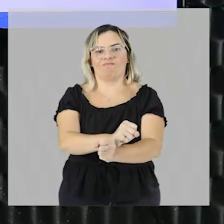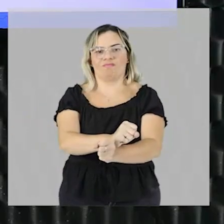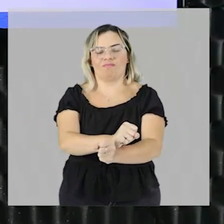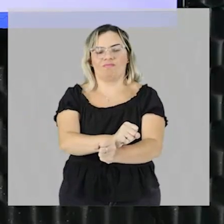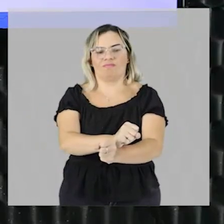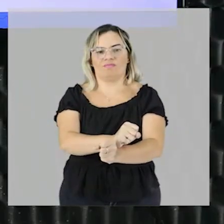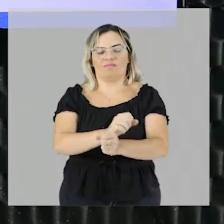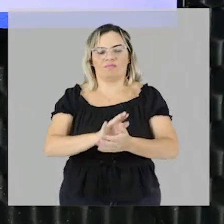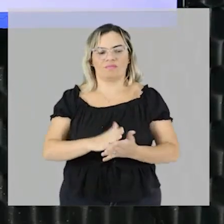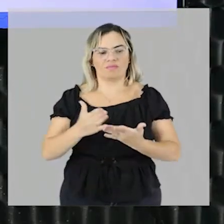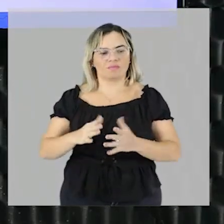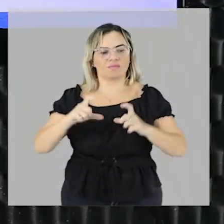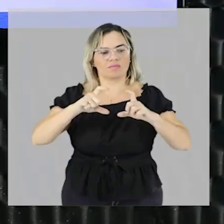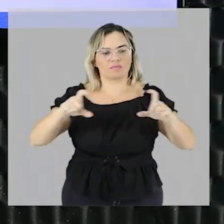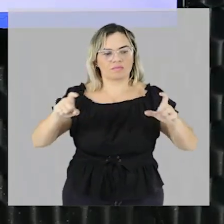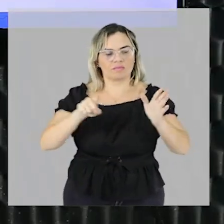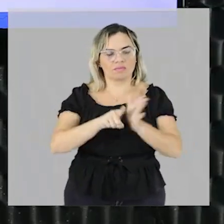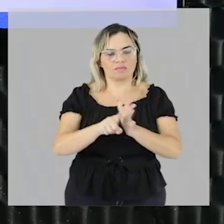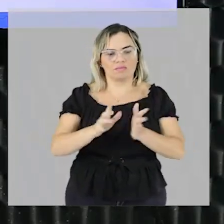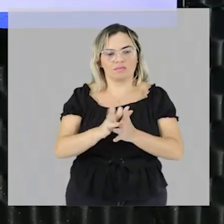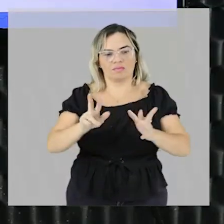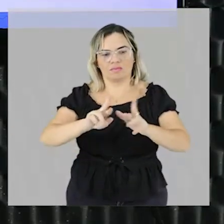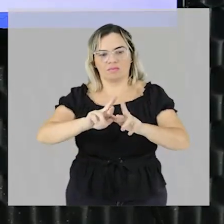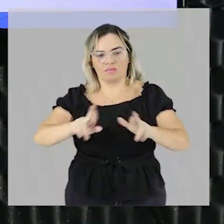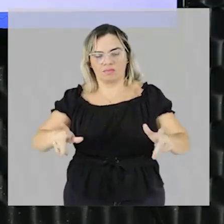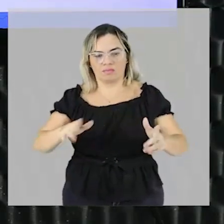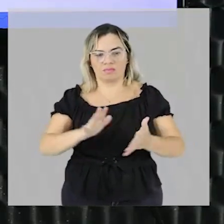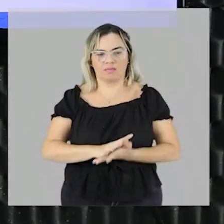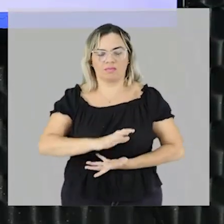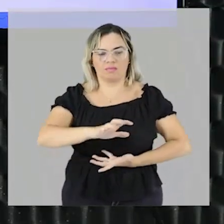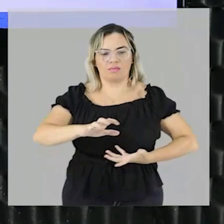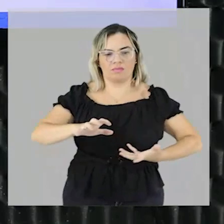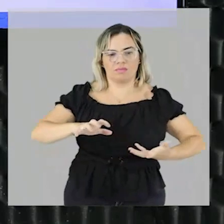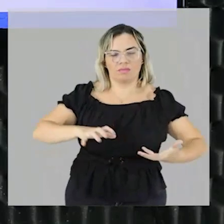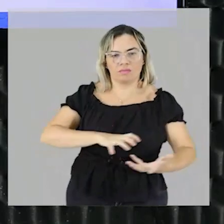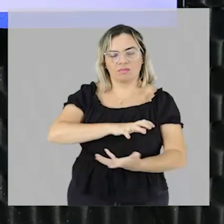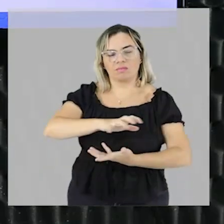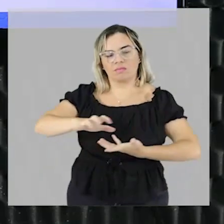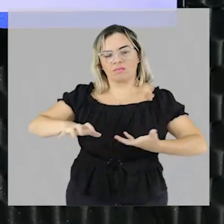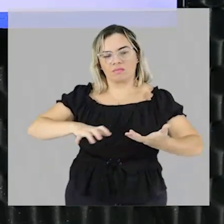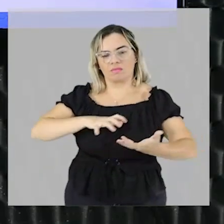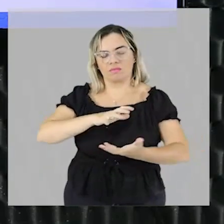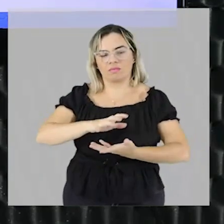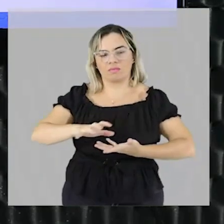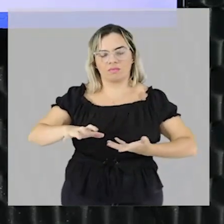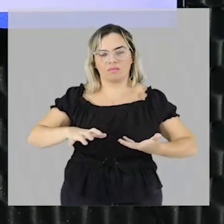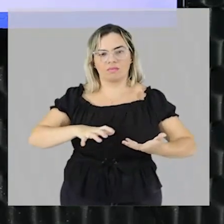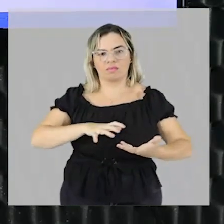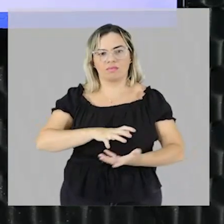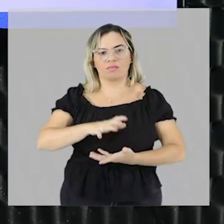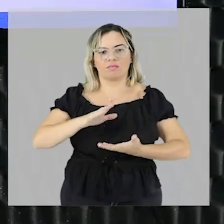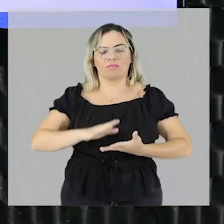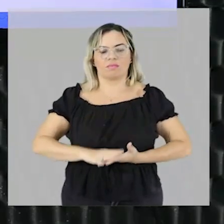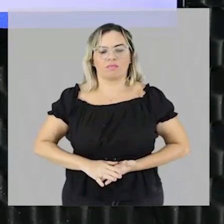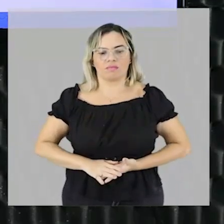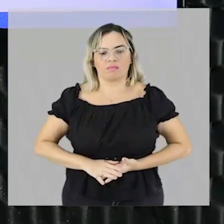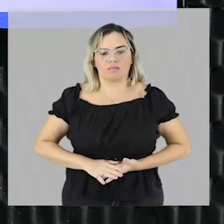Lá vem um comando. A diferença entre as sedições, as revoltas,